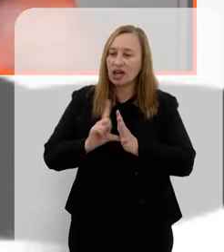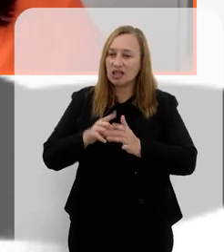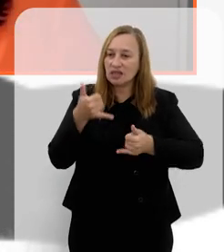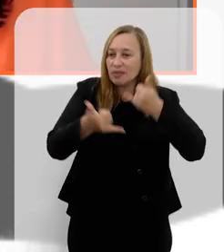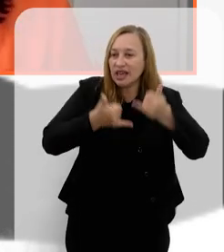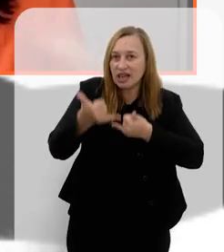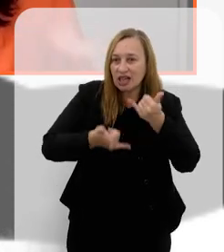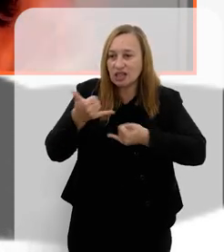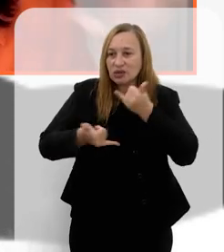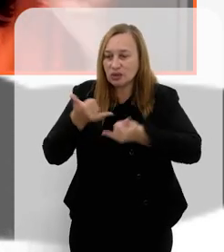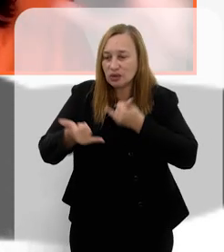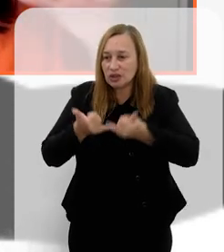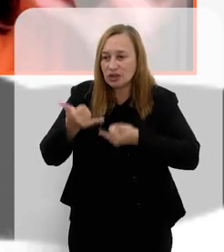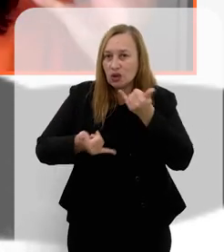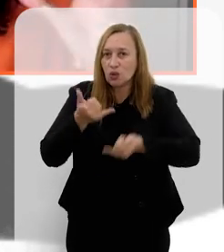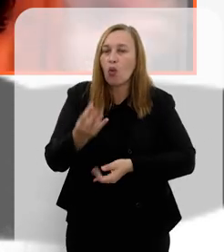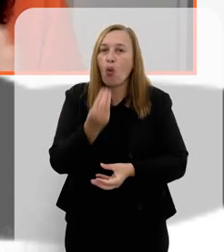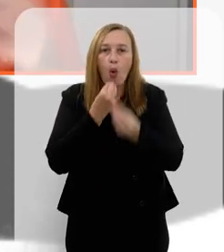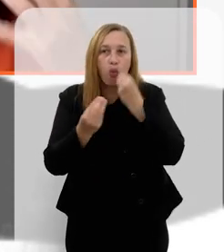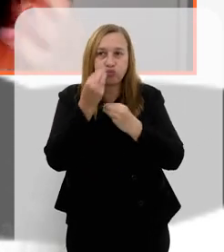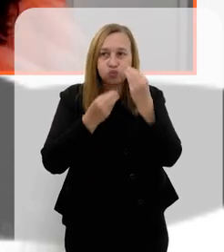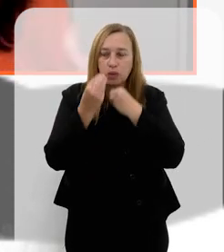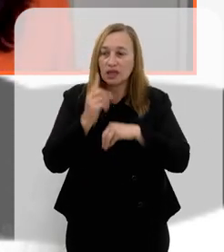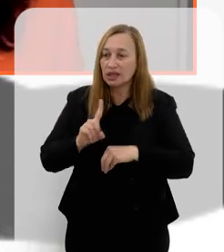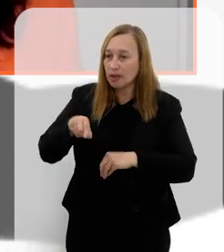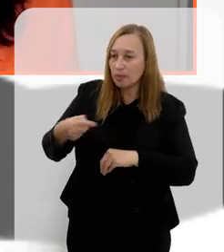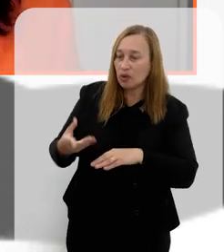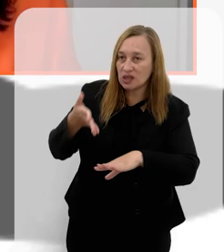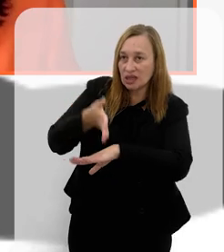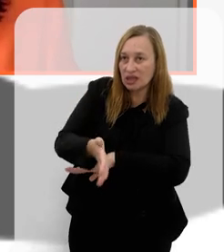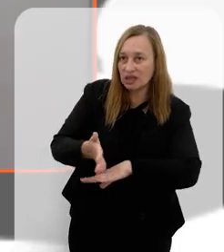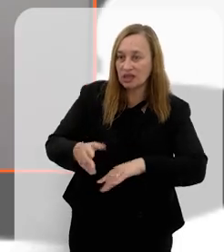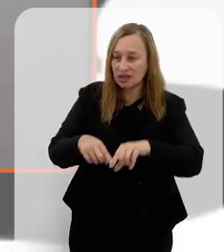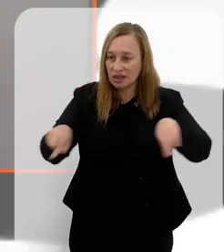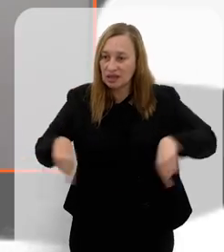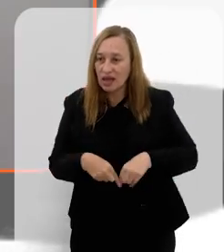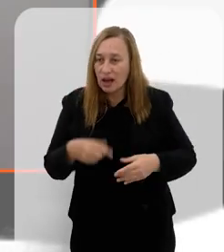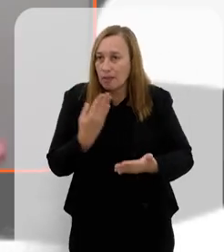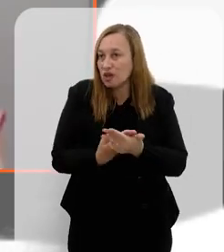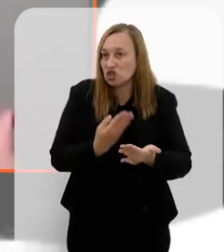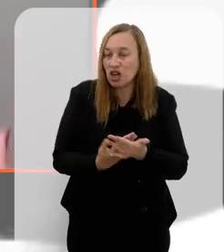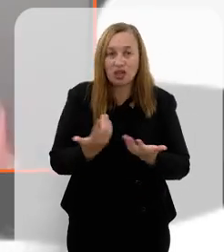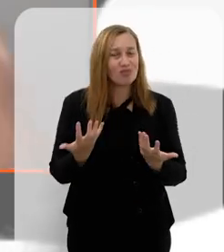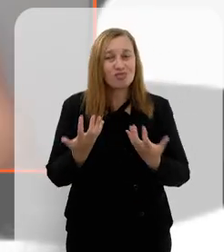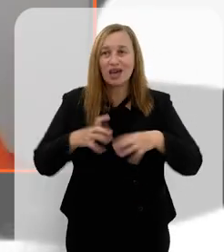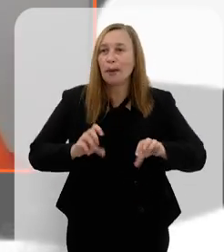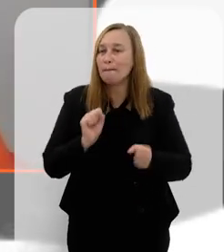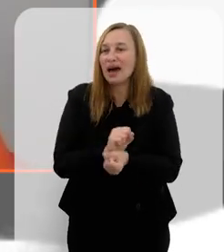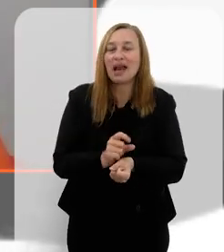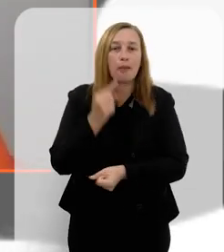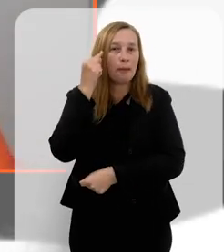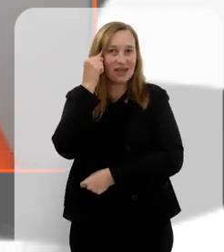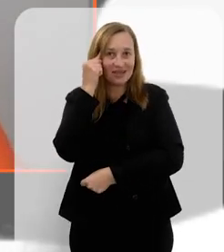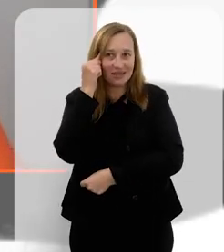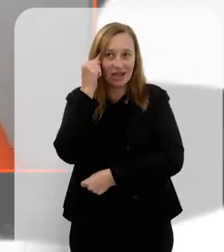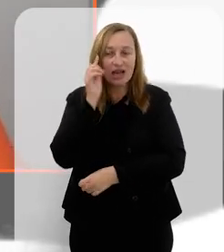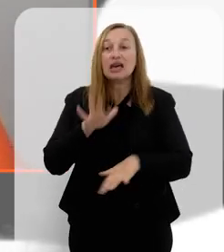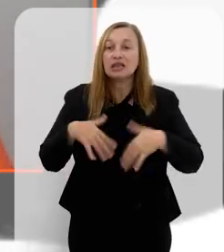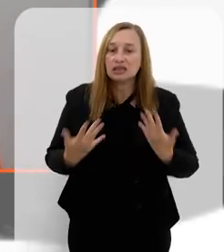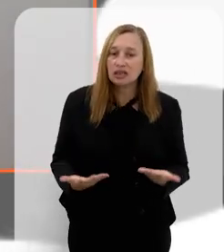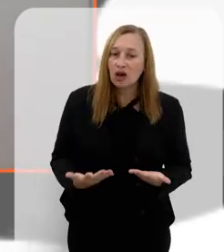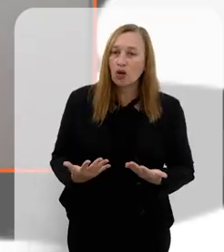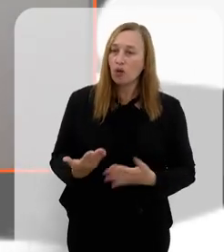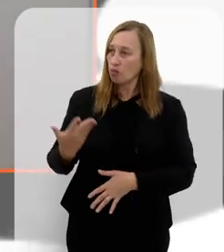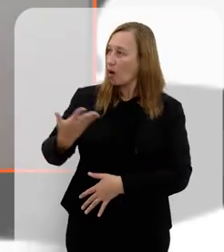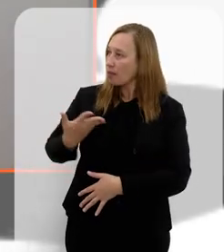estão juntas, um monte de criança, elas estão agitadas, elas estão excitadas. Elas não querem parar para refletir.